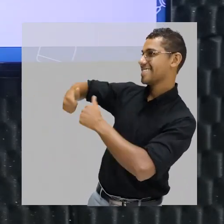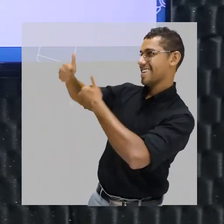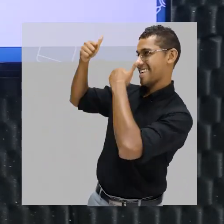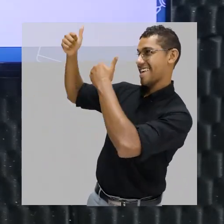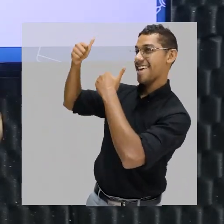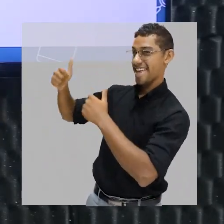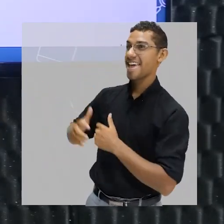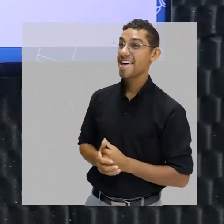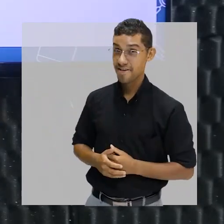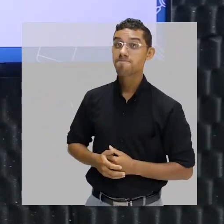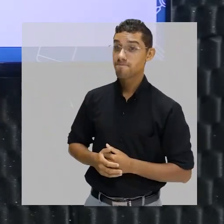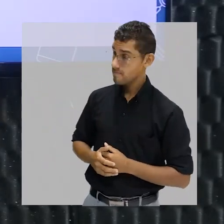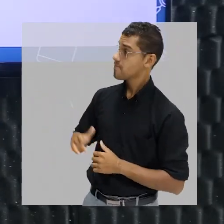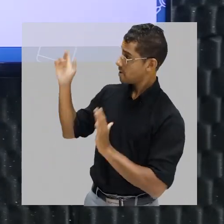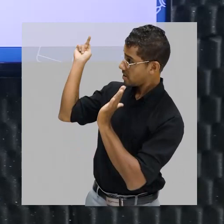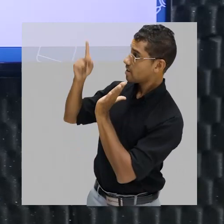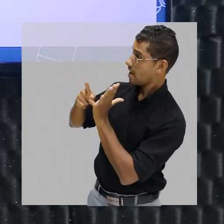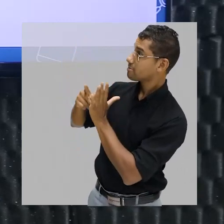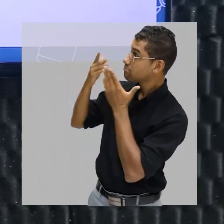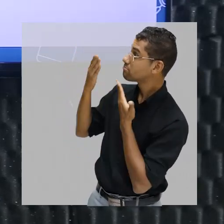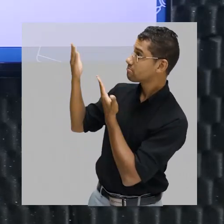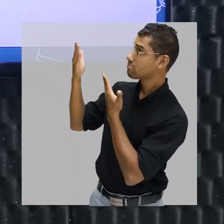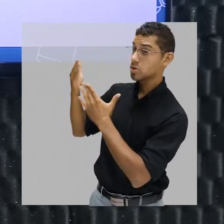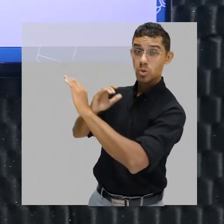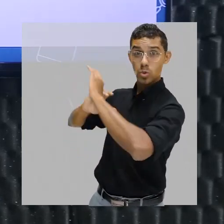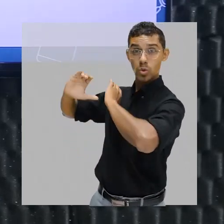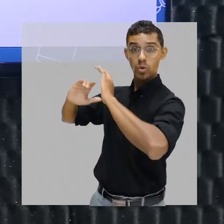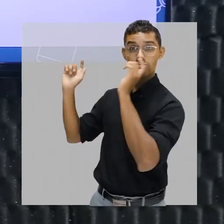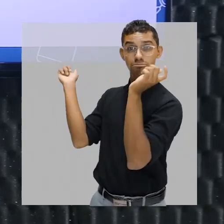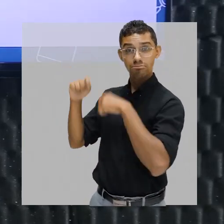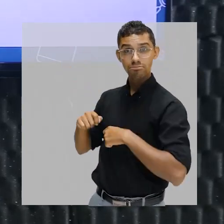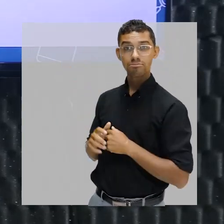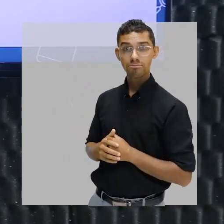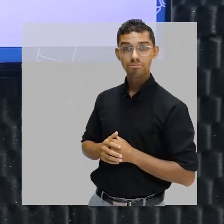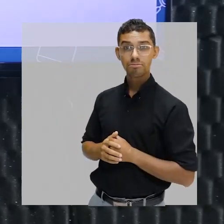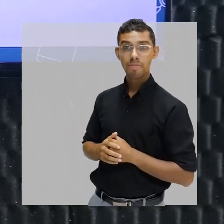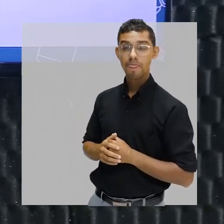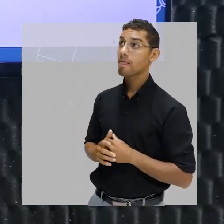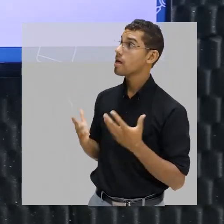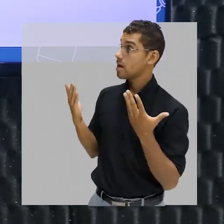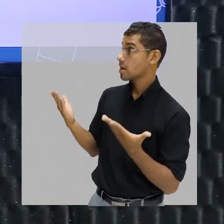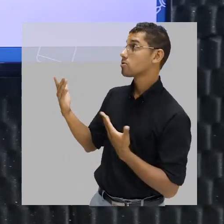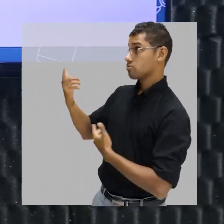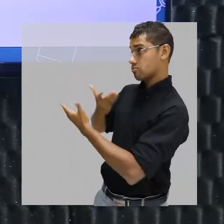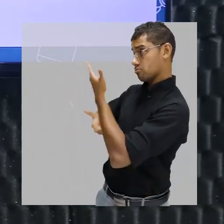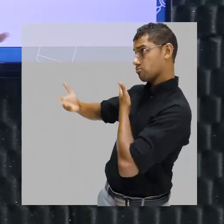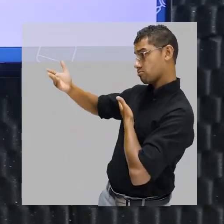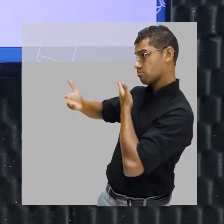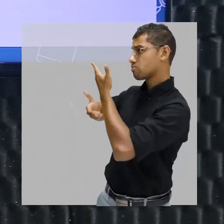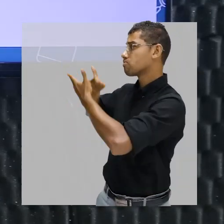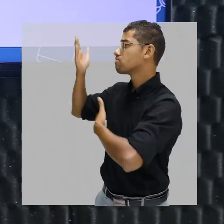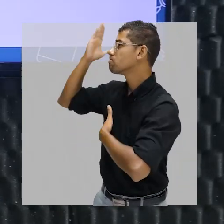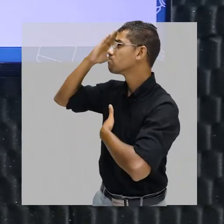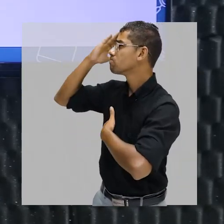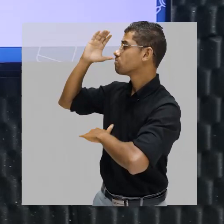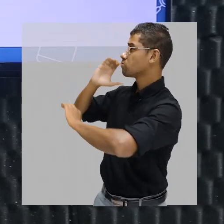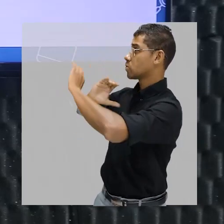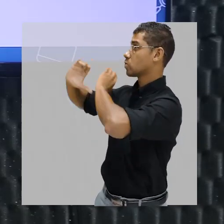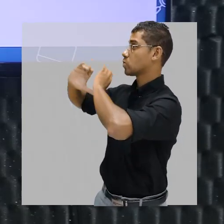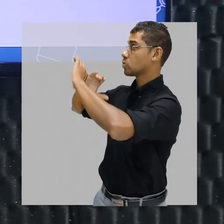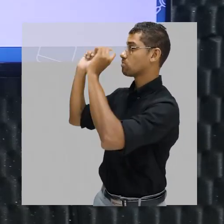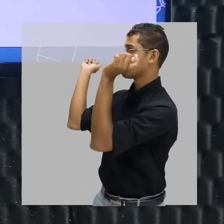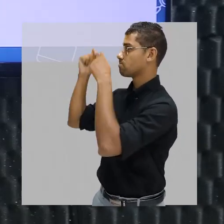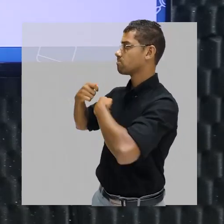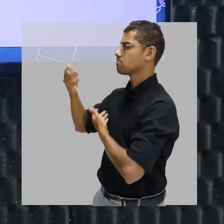está dizendo assim, ó, é isso. Ele está se comunicando comigo, então está havendo um entendimento entre nós,